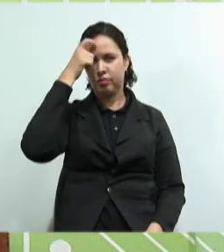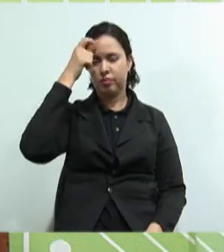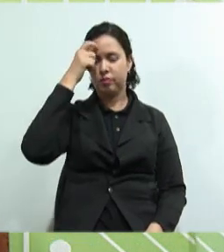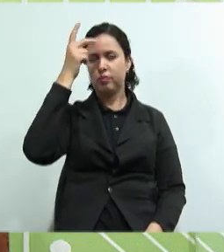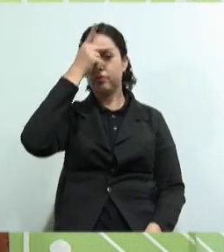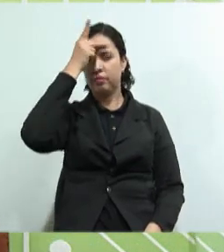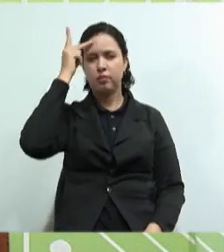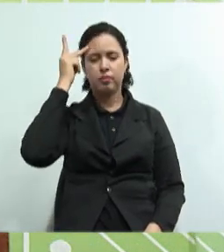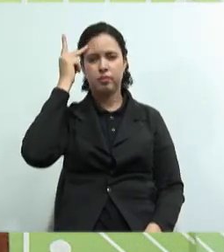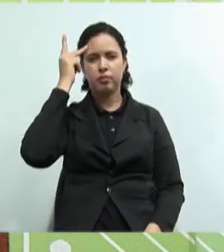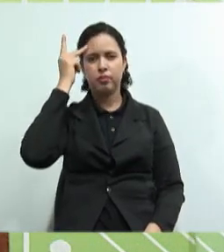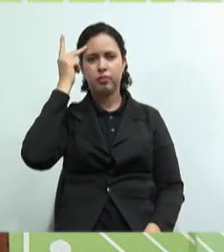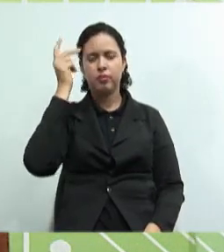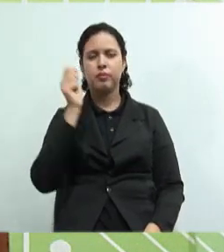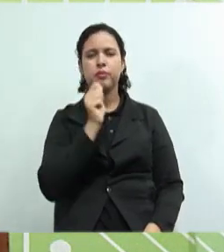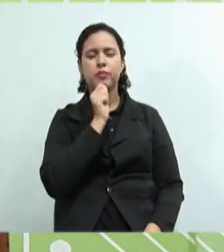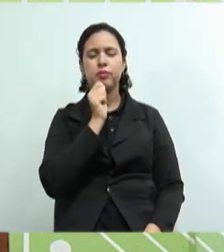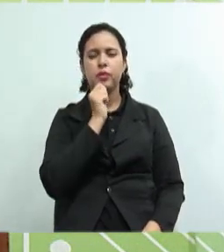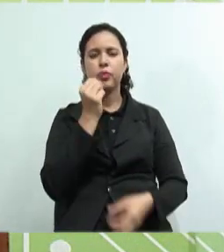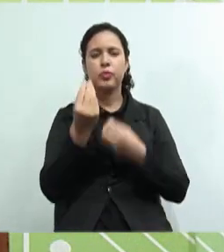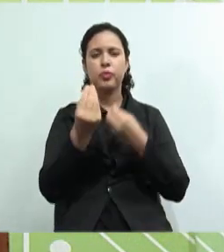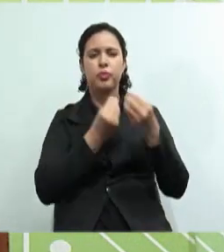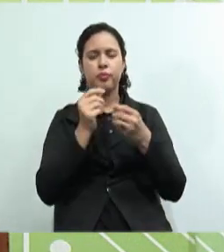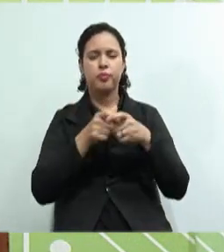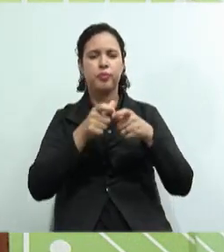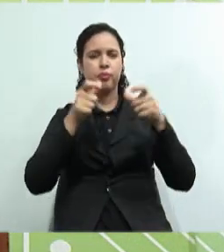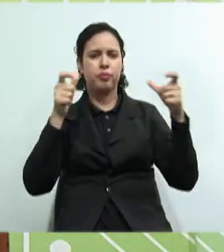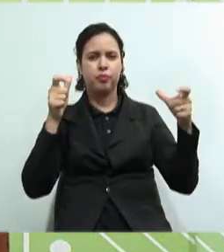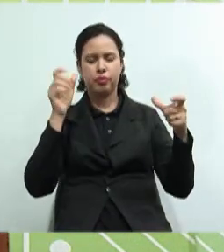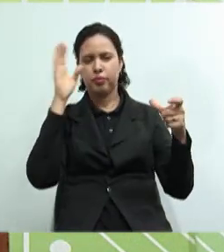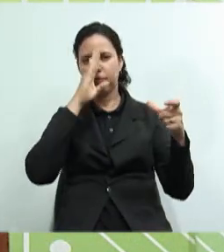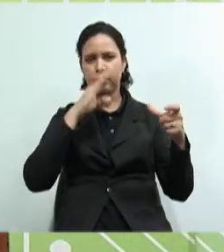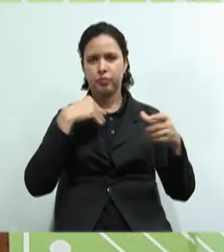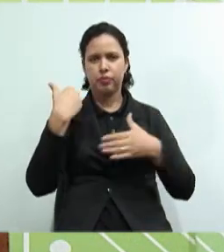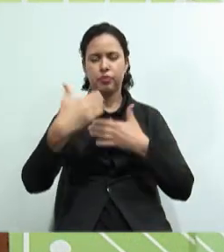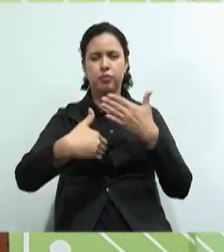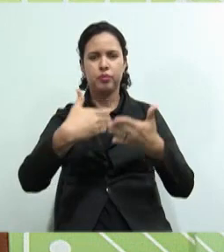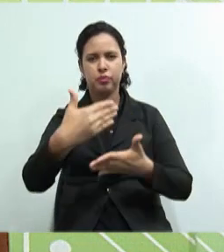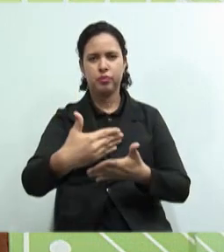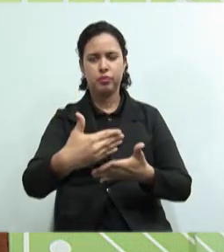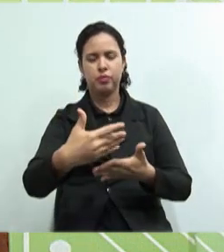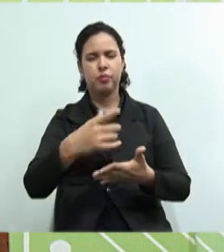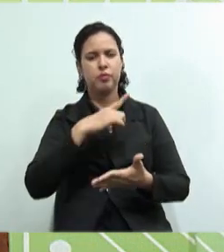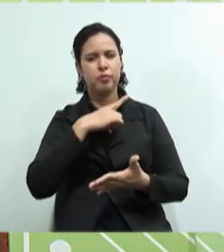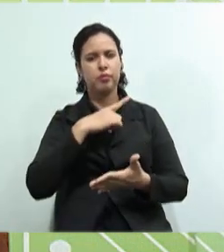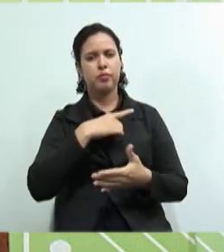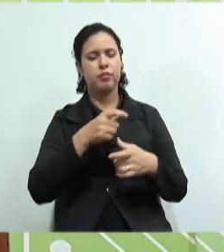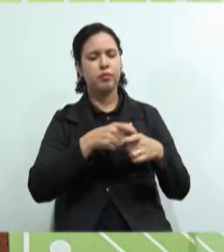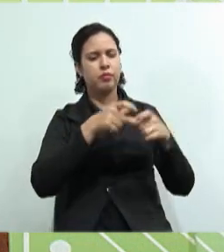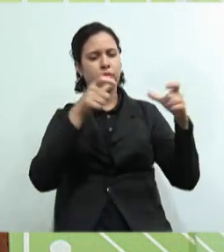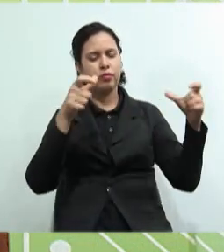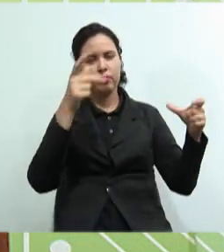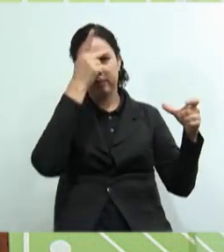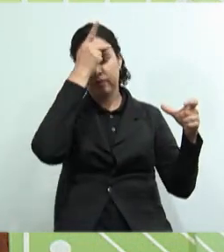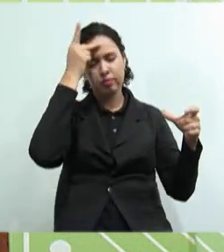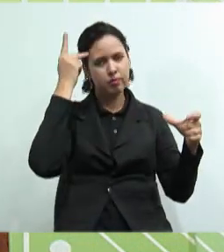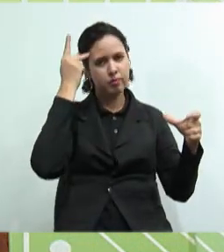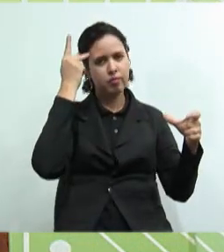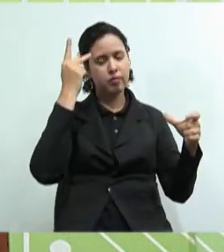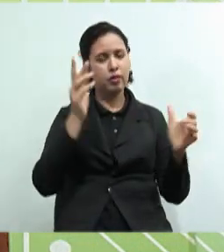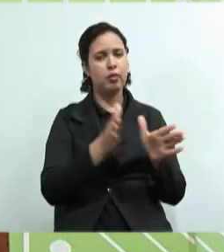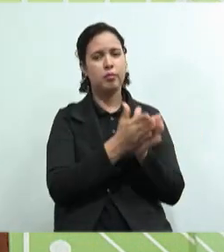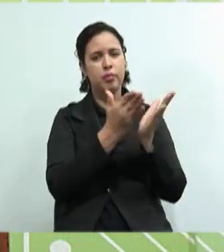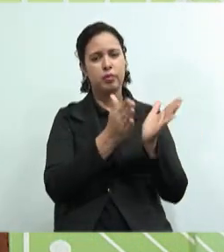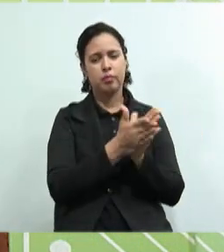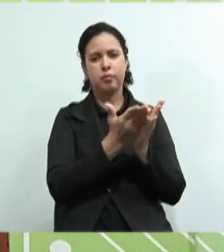população, porque não existe como a gente crescer e se tornar um país desenvolvido mantendo uma grande parte da população numa situação